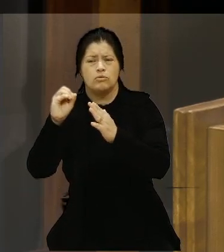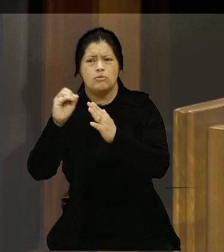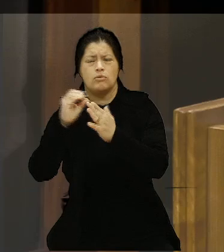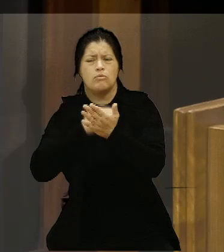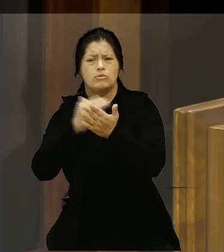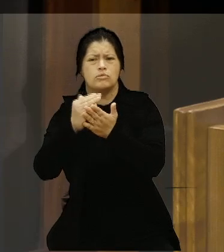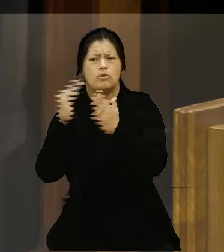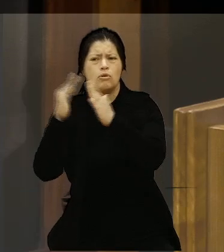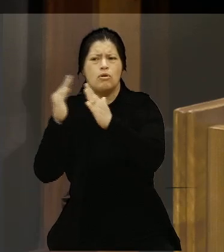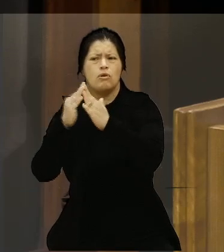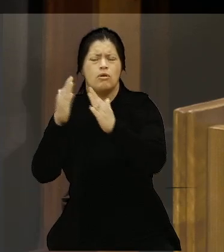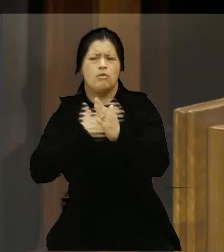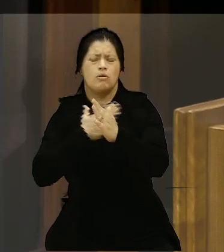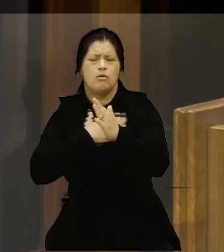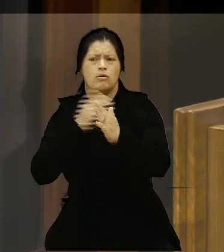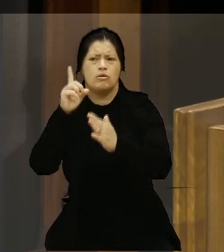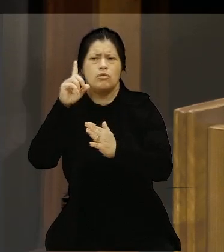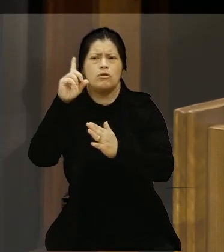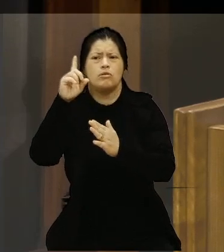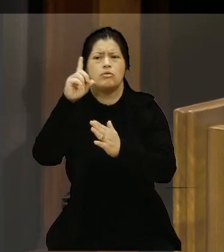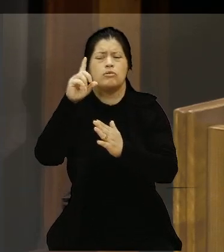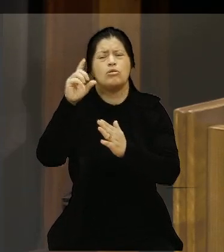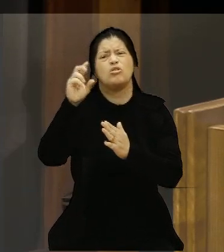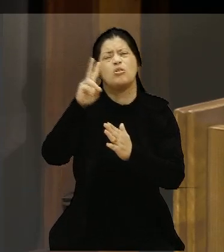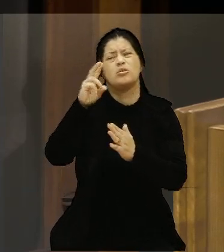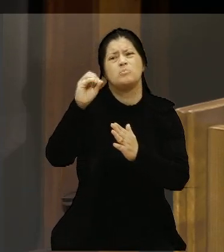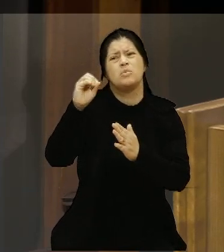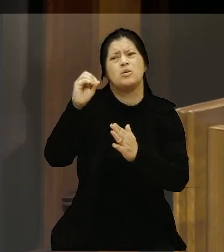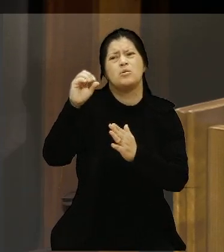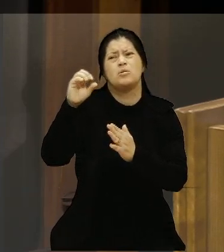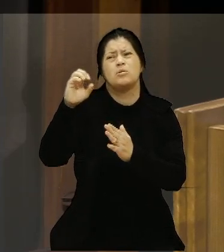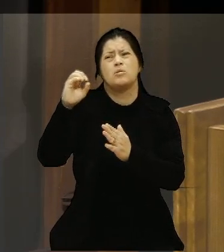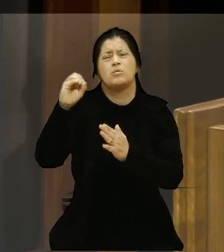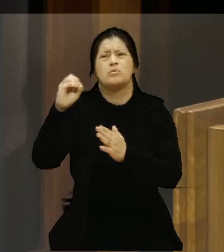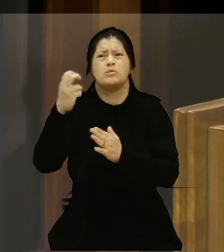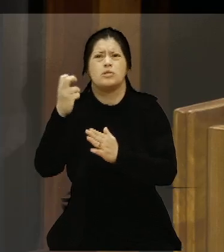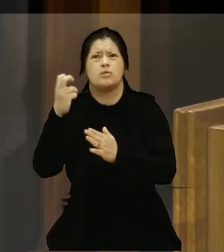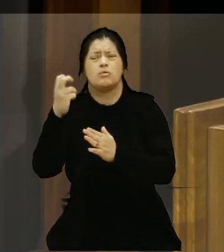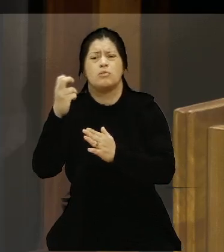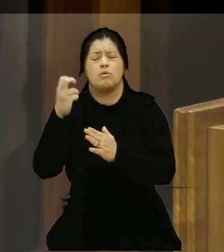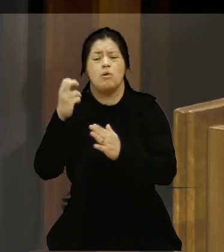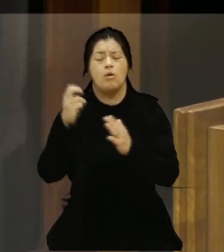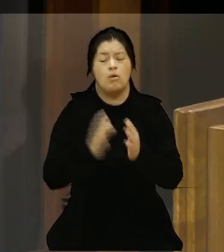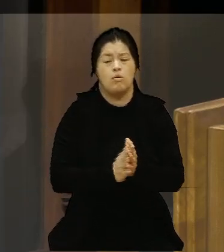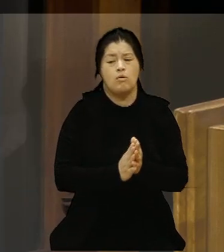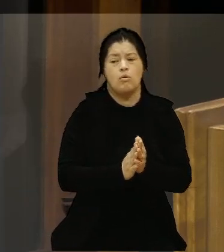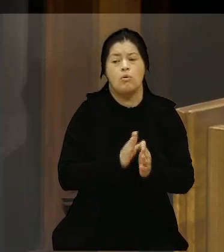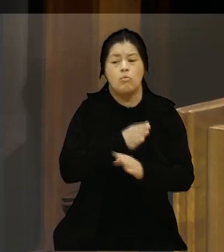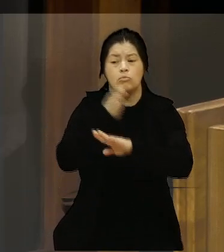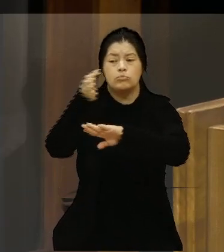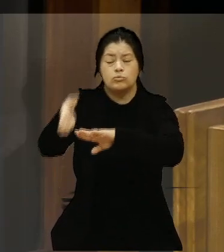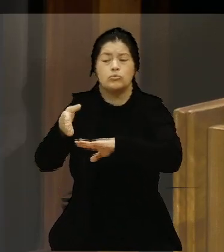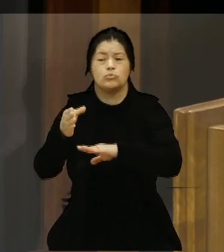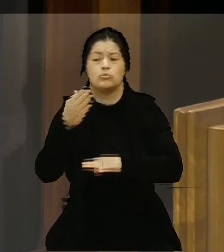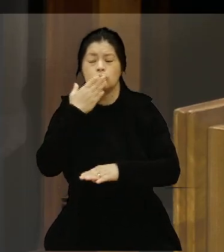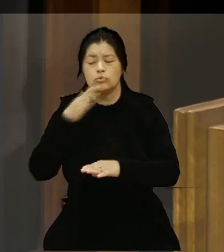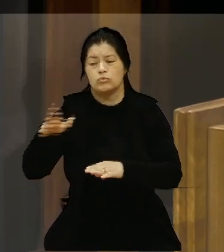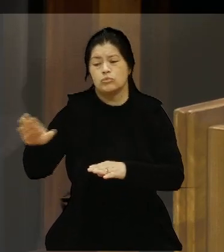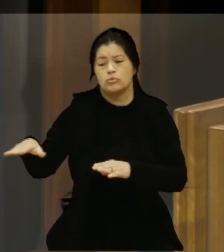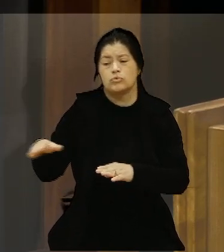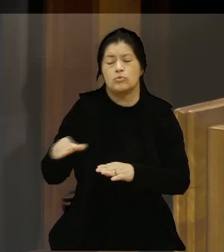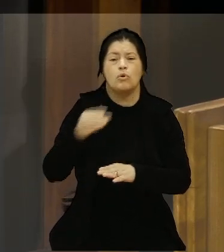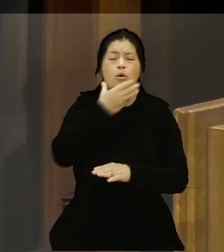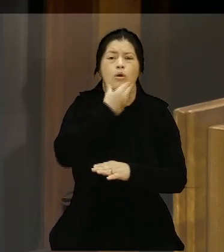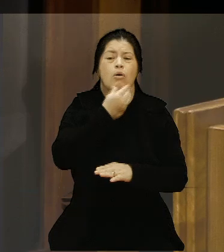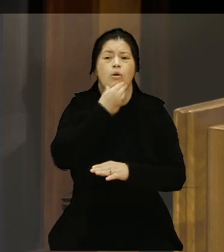de 2002, 2003, no máximo 2005, um menino que estava indo para a igreja, para a nossa igreja, lá para o nosso culto, de repente a gente